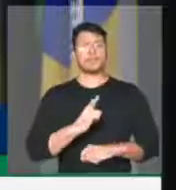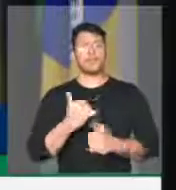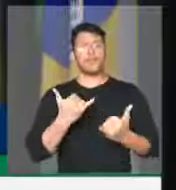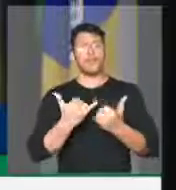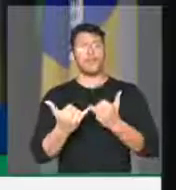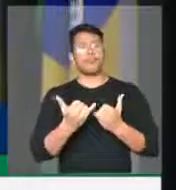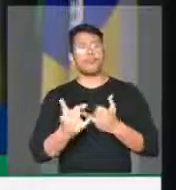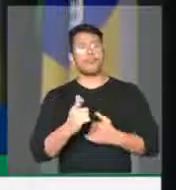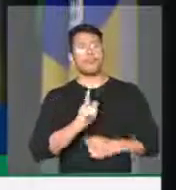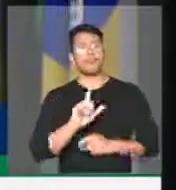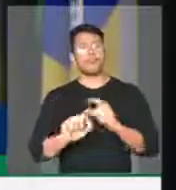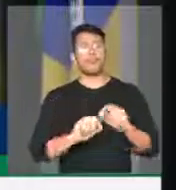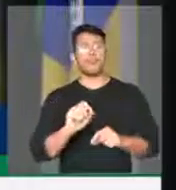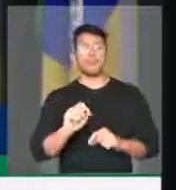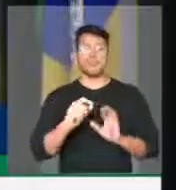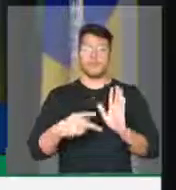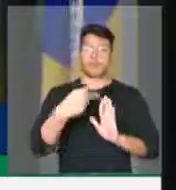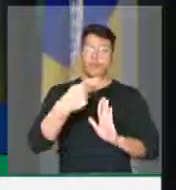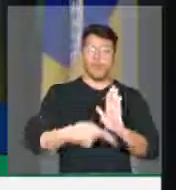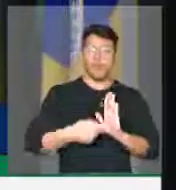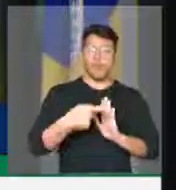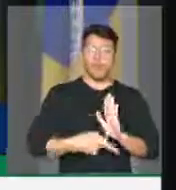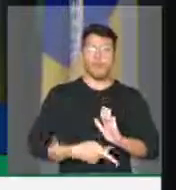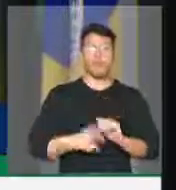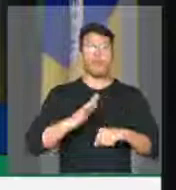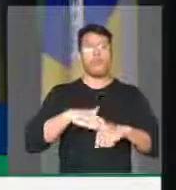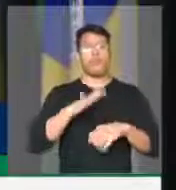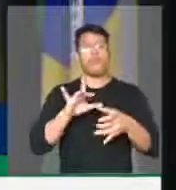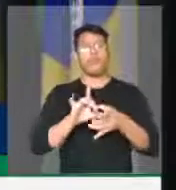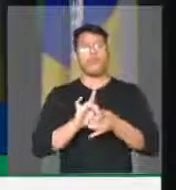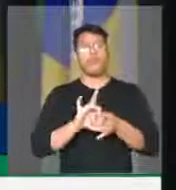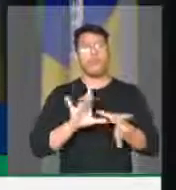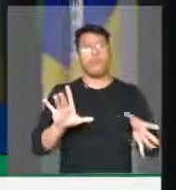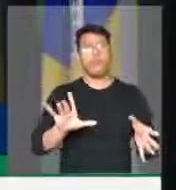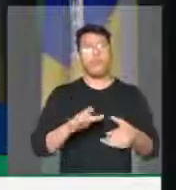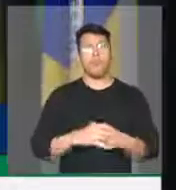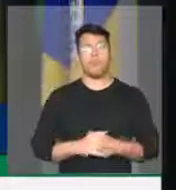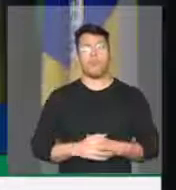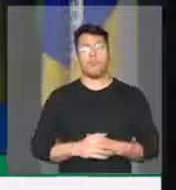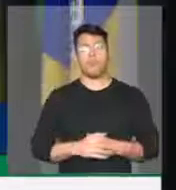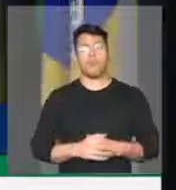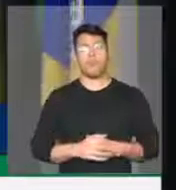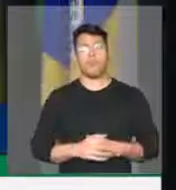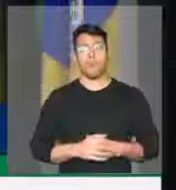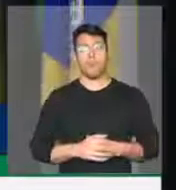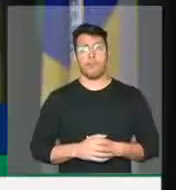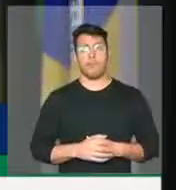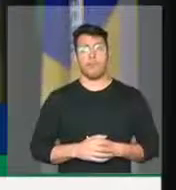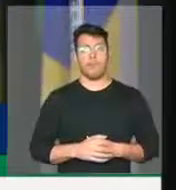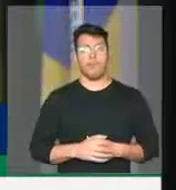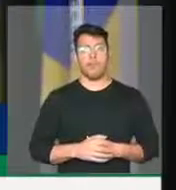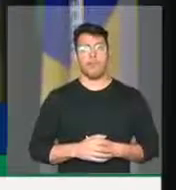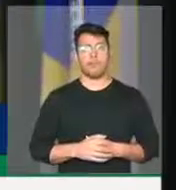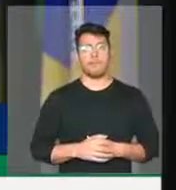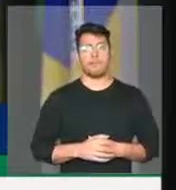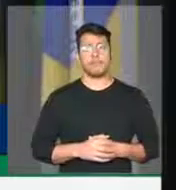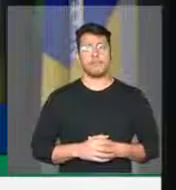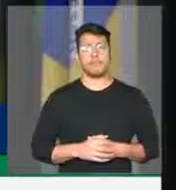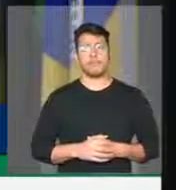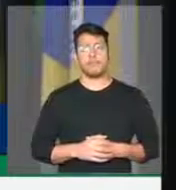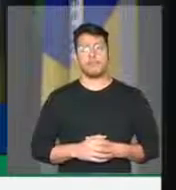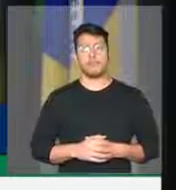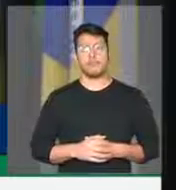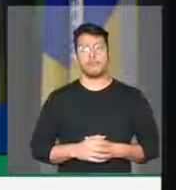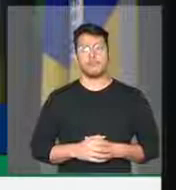do projeto. Mais adiante, o jornal diz assim: esses navios são